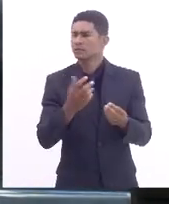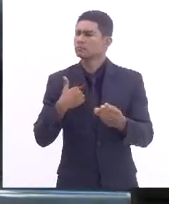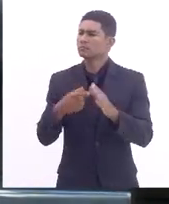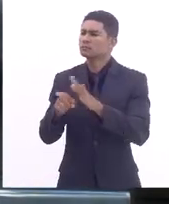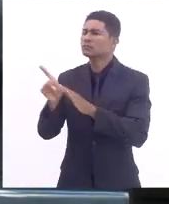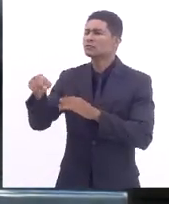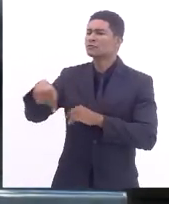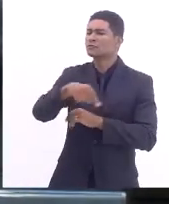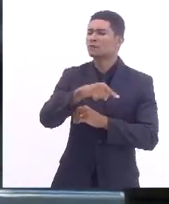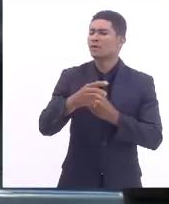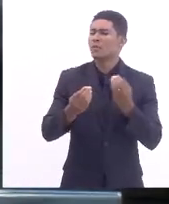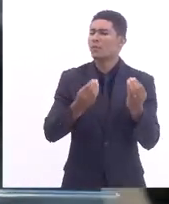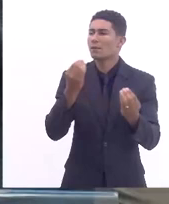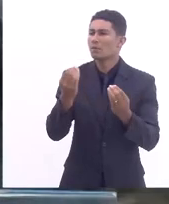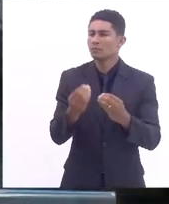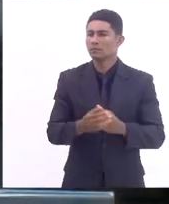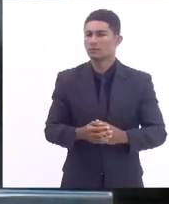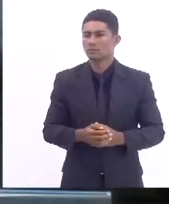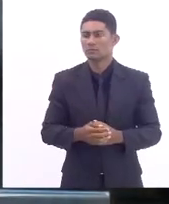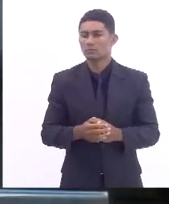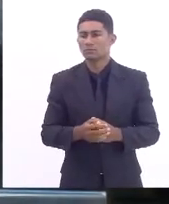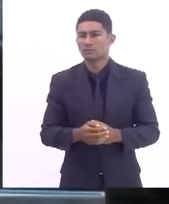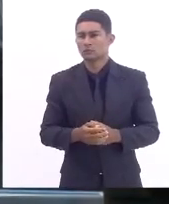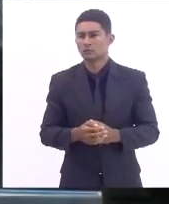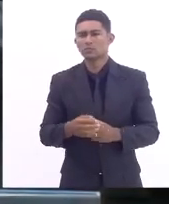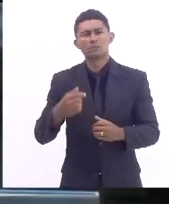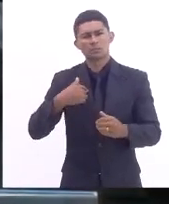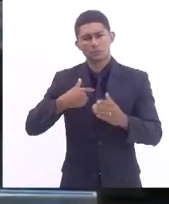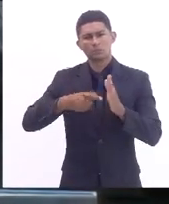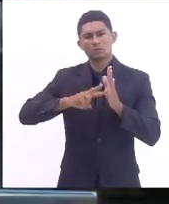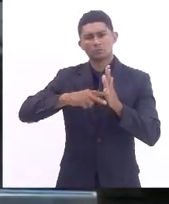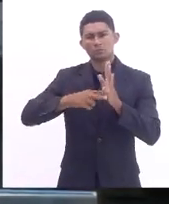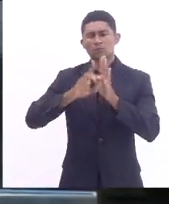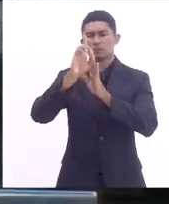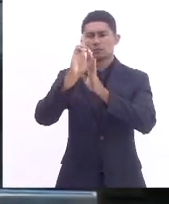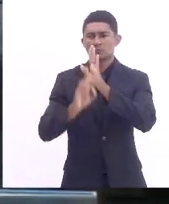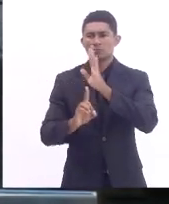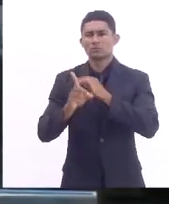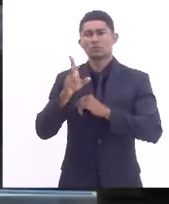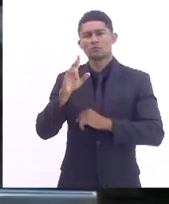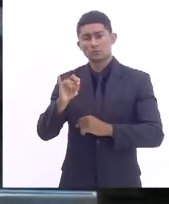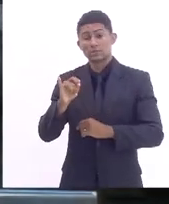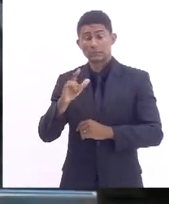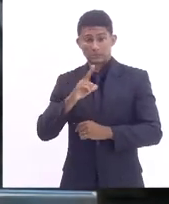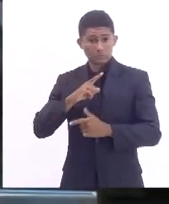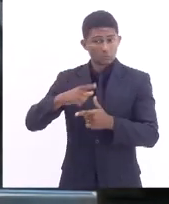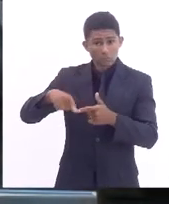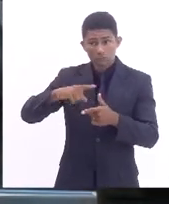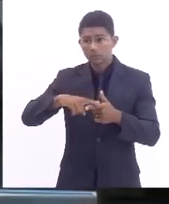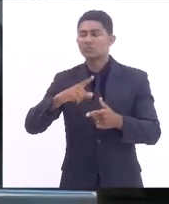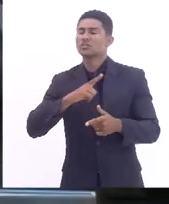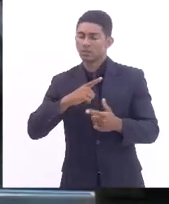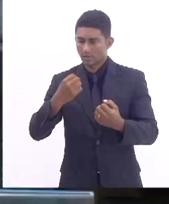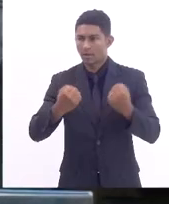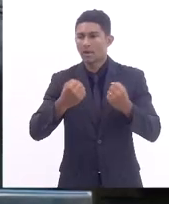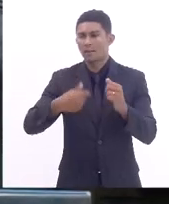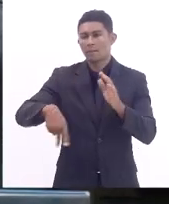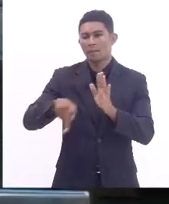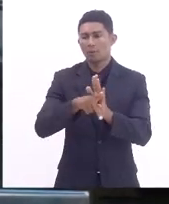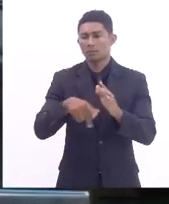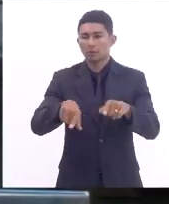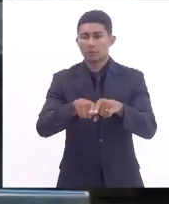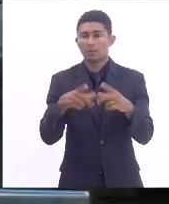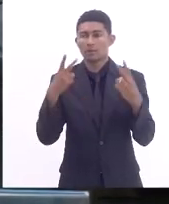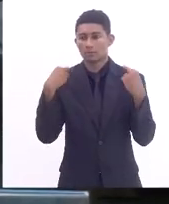como e eu fui já tô de Sindicato um tempão quando eu tinha uma coisa eu fiz um carro do sindicato pode levar seu